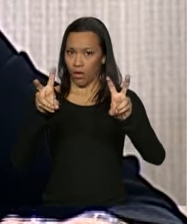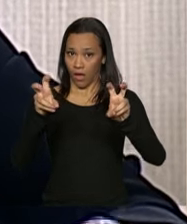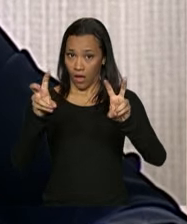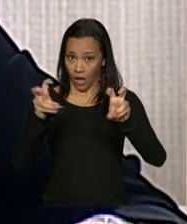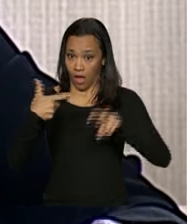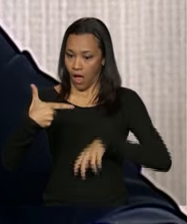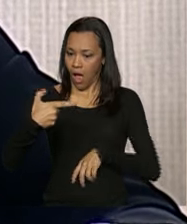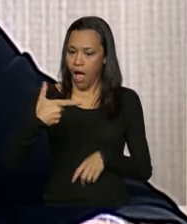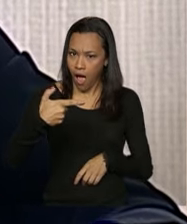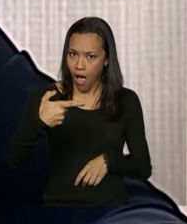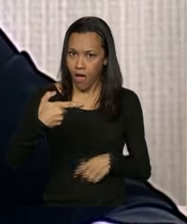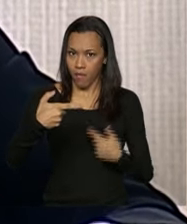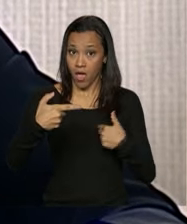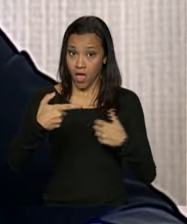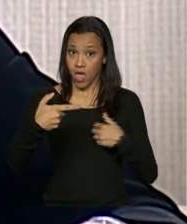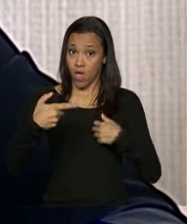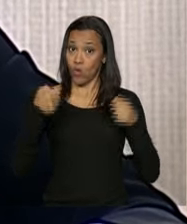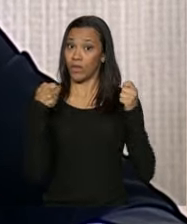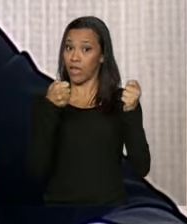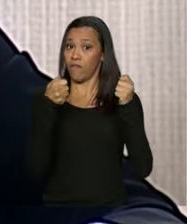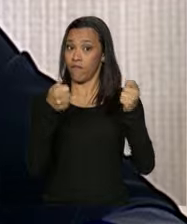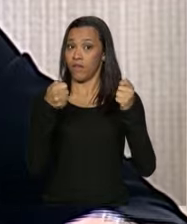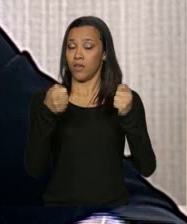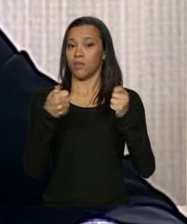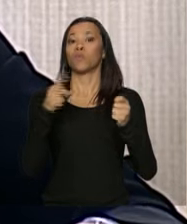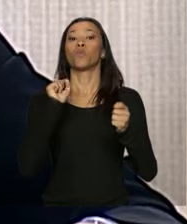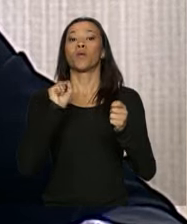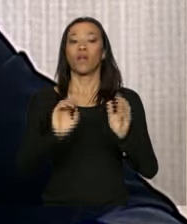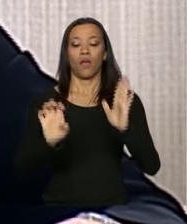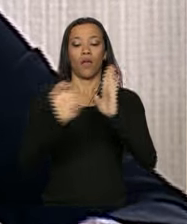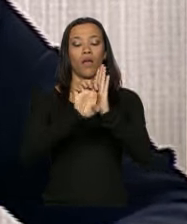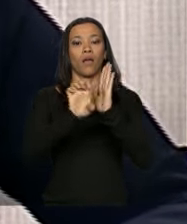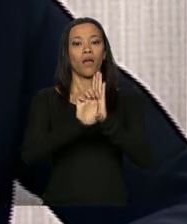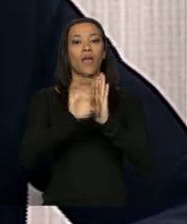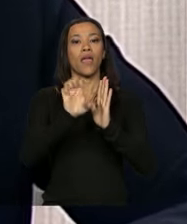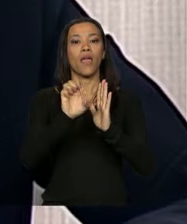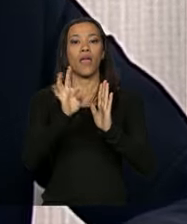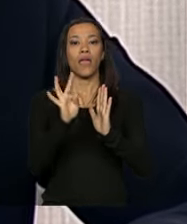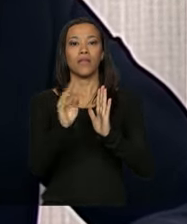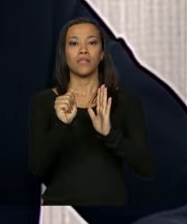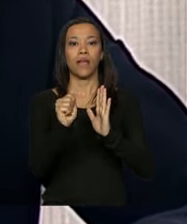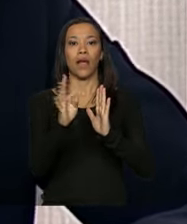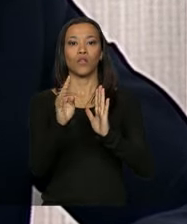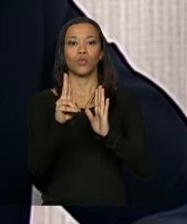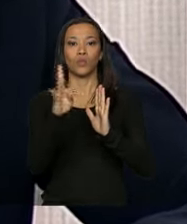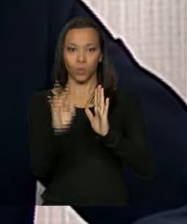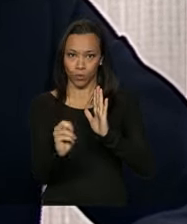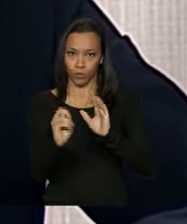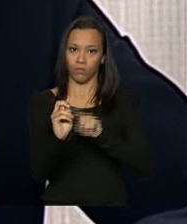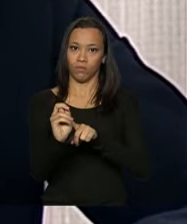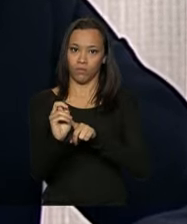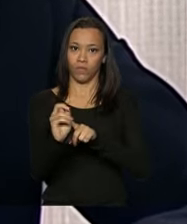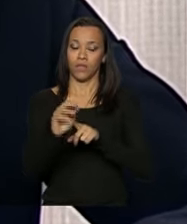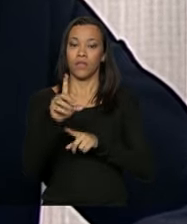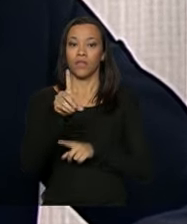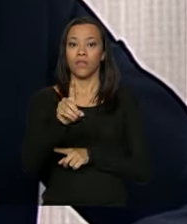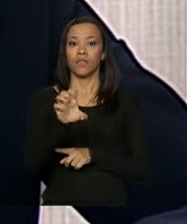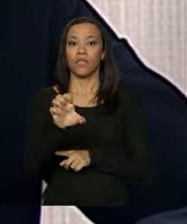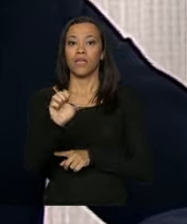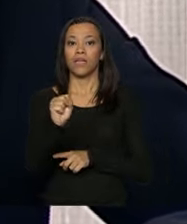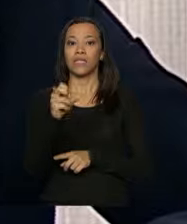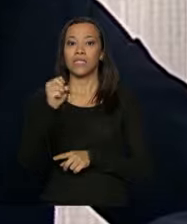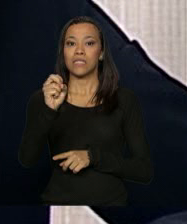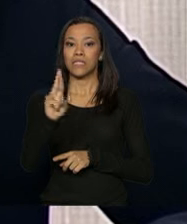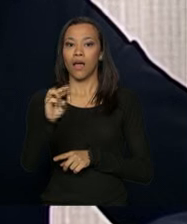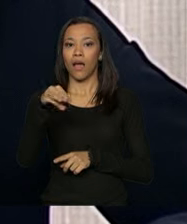defensora nata da do Estatuto do Desarmamento desde sempre. Comecei essa defesa quando era secretária